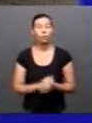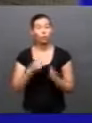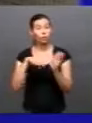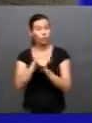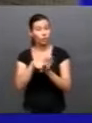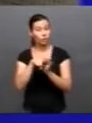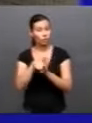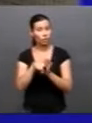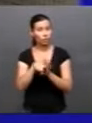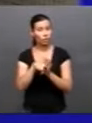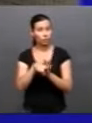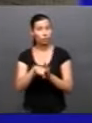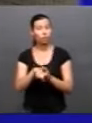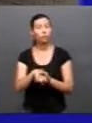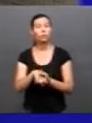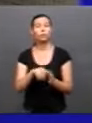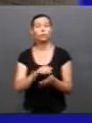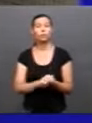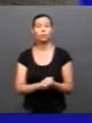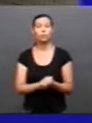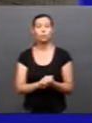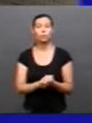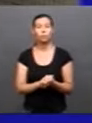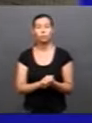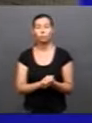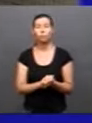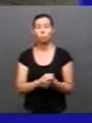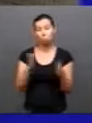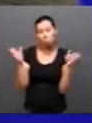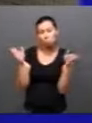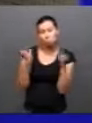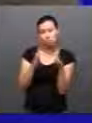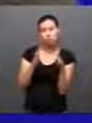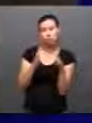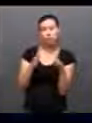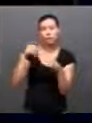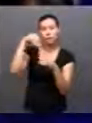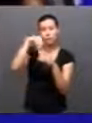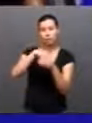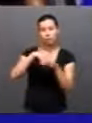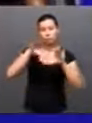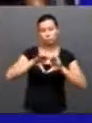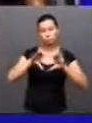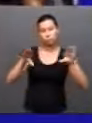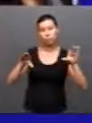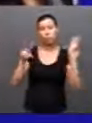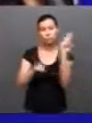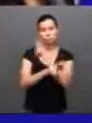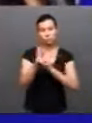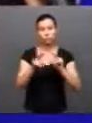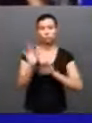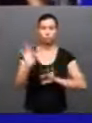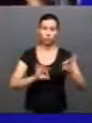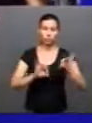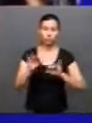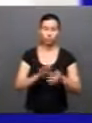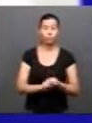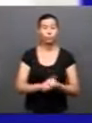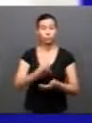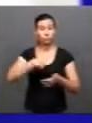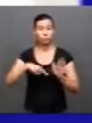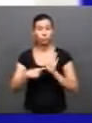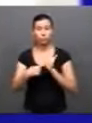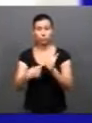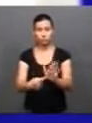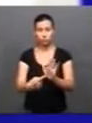pode ser feita, né, num modelo em escala reduzida, né, dentro do túnel de vento. Apresentamos também a iniciativa de